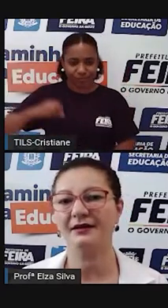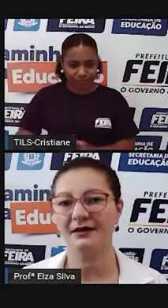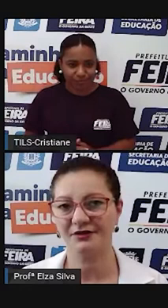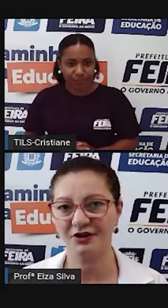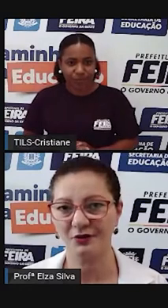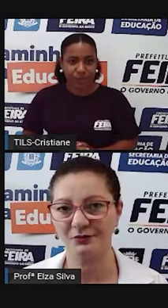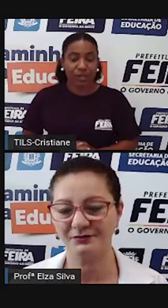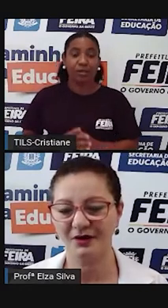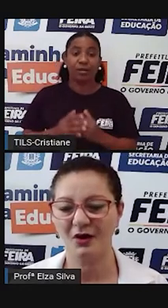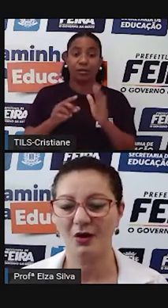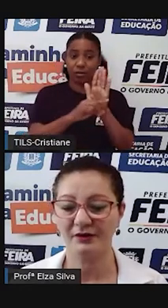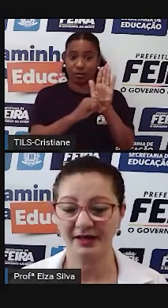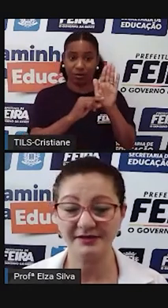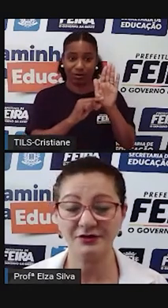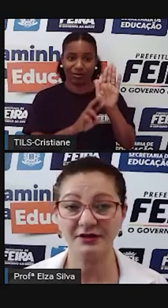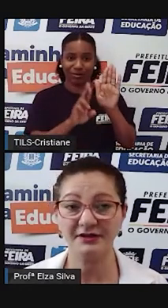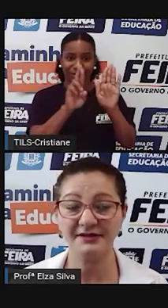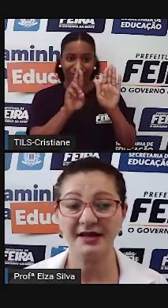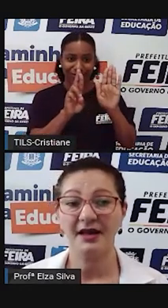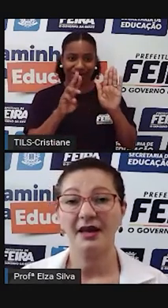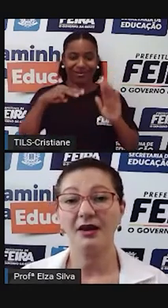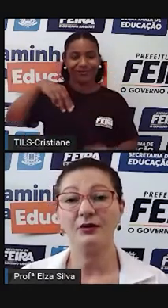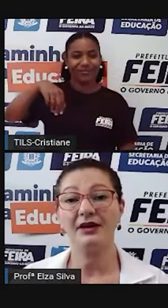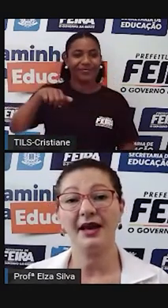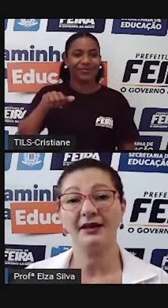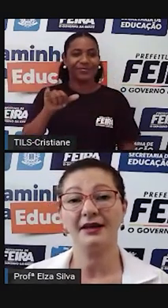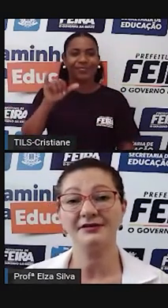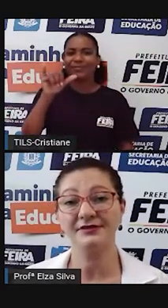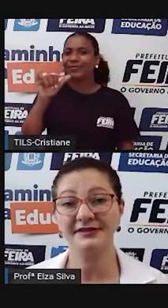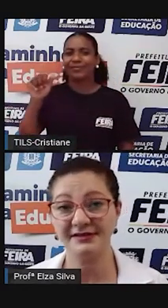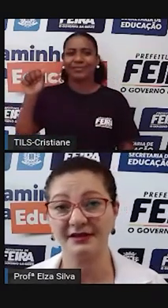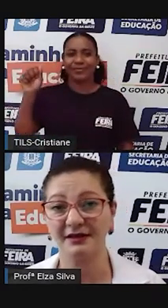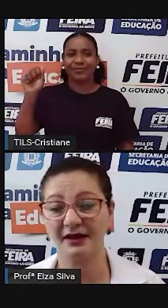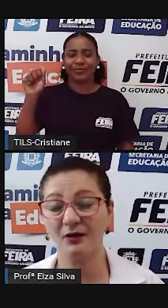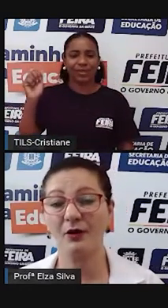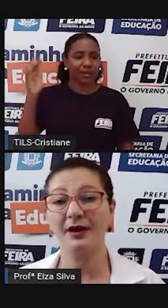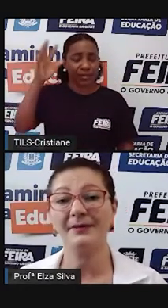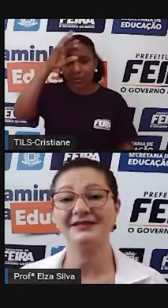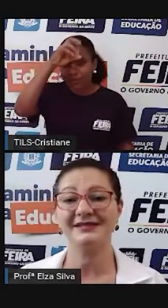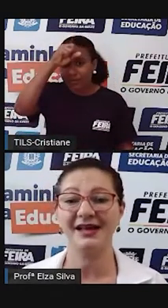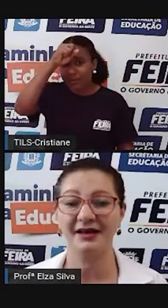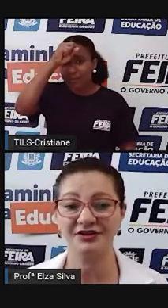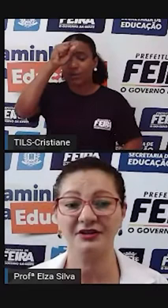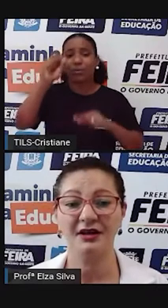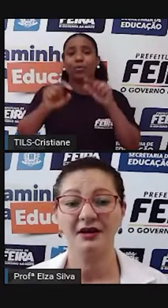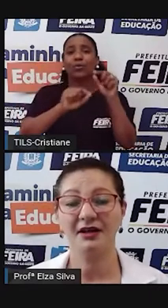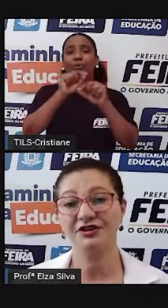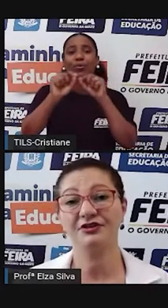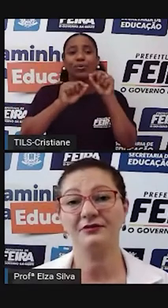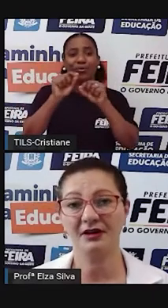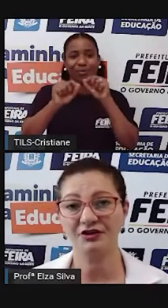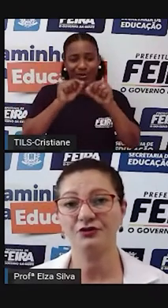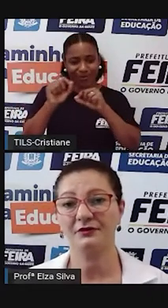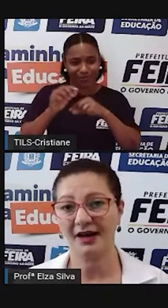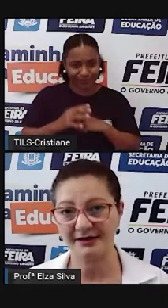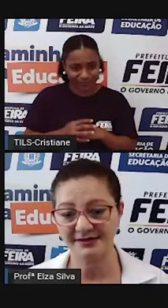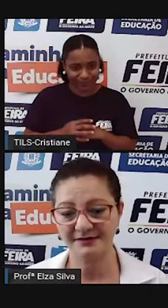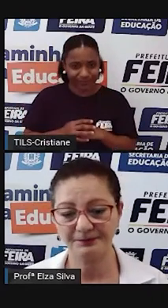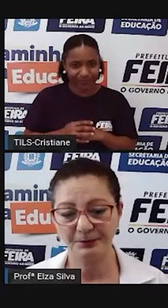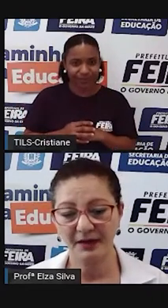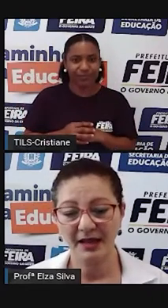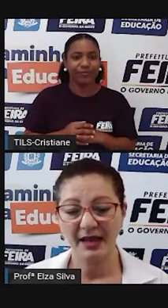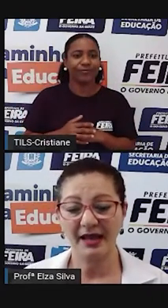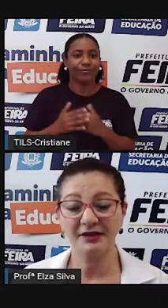Maya Angelou. Ok, students? E o que é que ele nos ensina? Né? Qual é a mensagem que este trecho